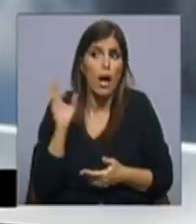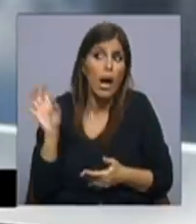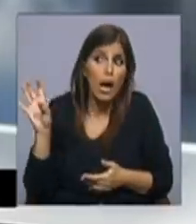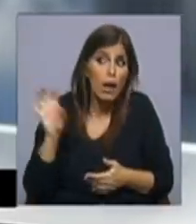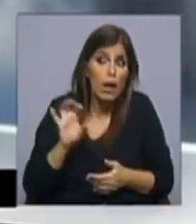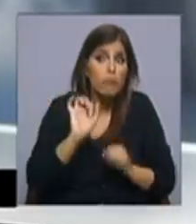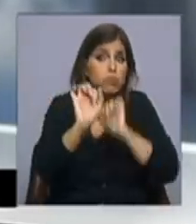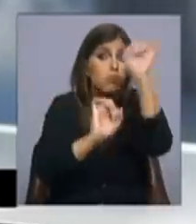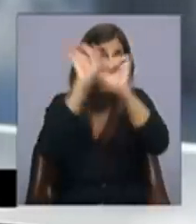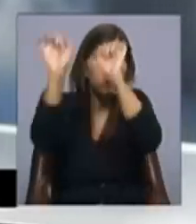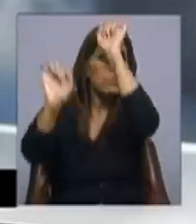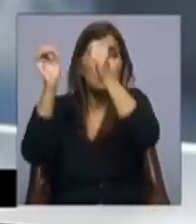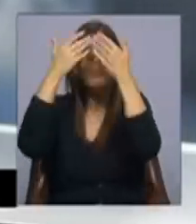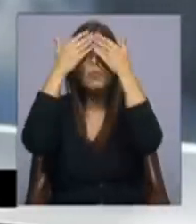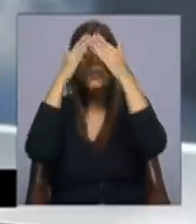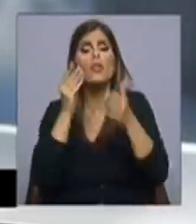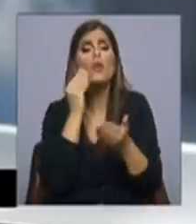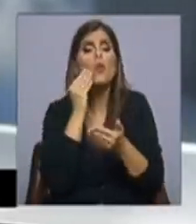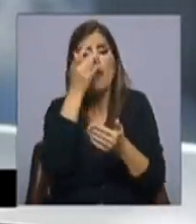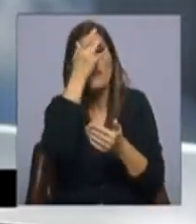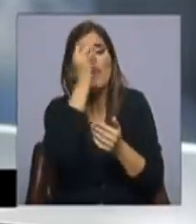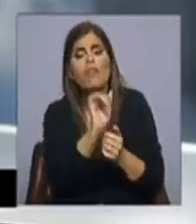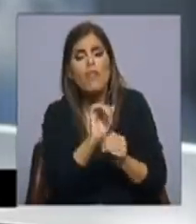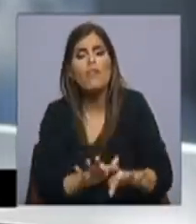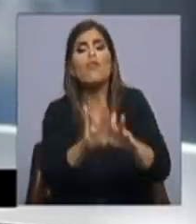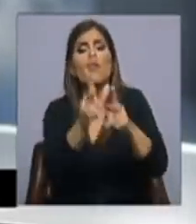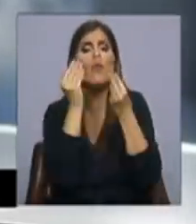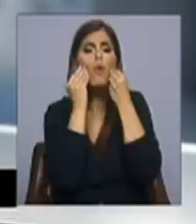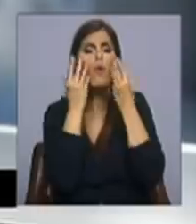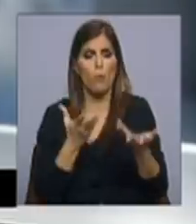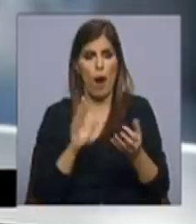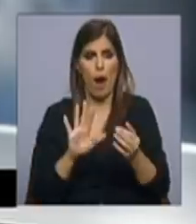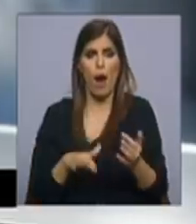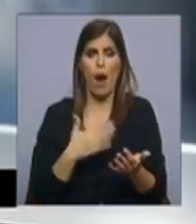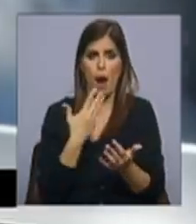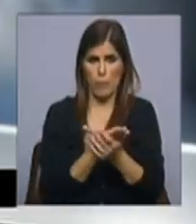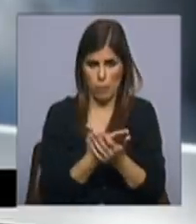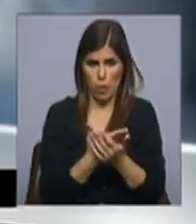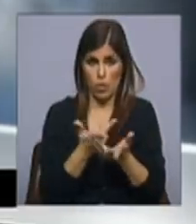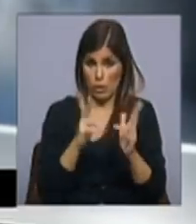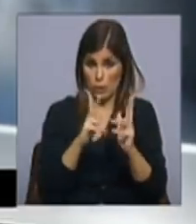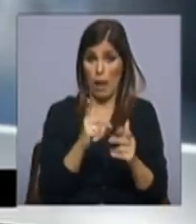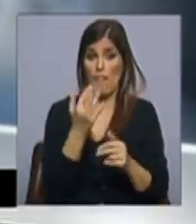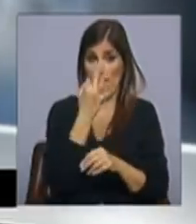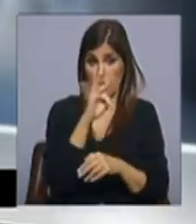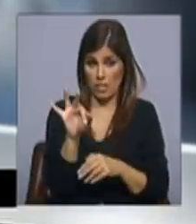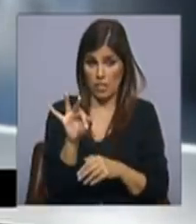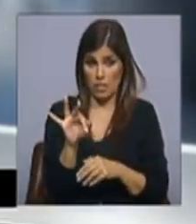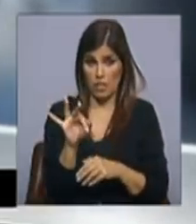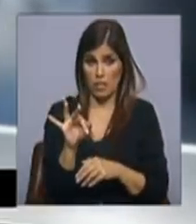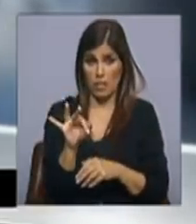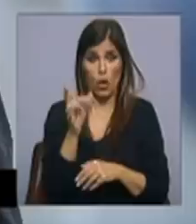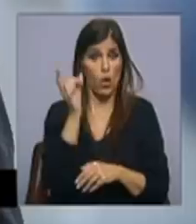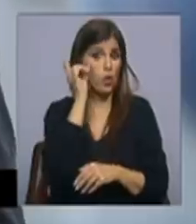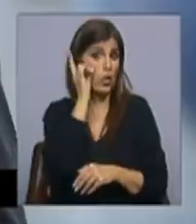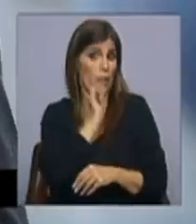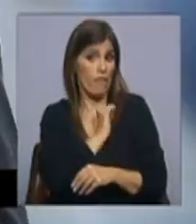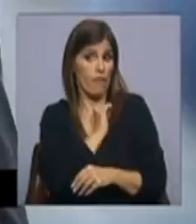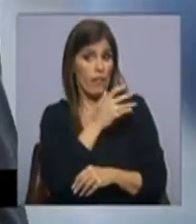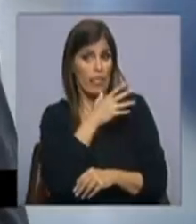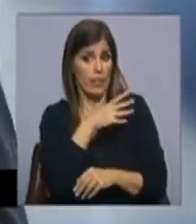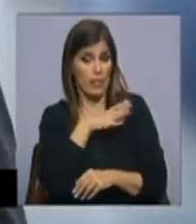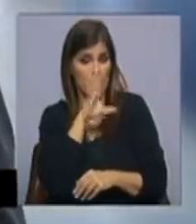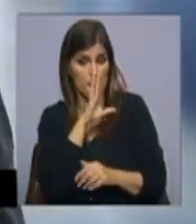a sua opinião? Para onde vamos evoluir? Há propostas na França, na liberal França, até para que o nosso telemóvel nos diga se estamos